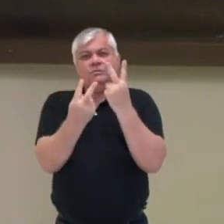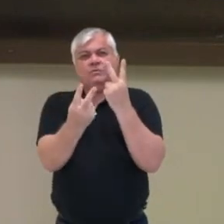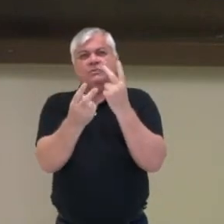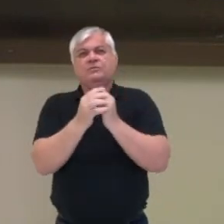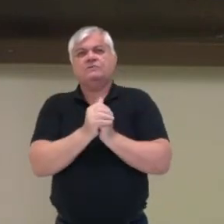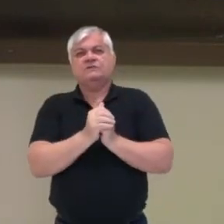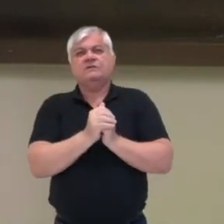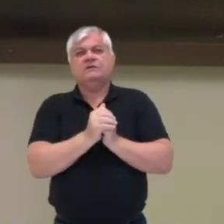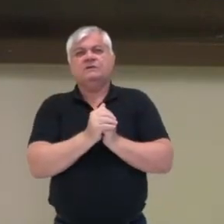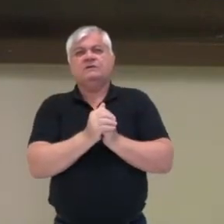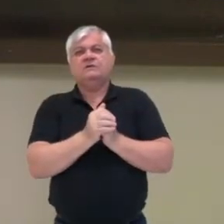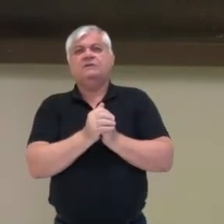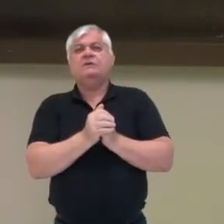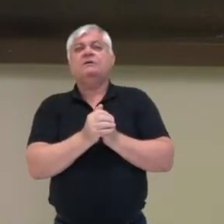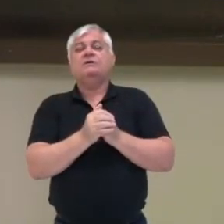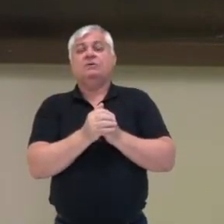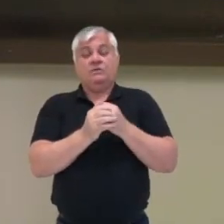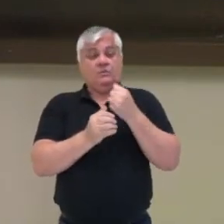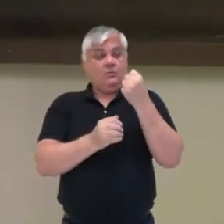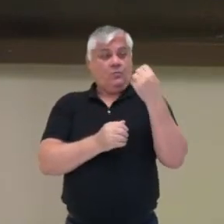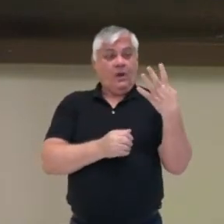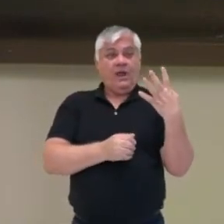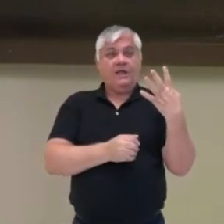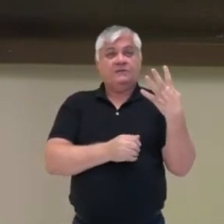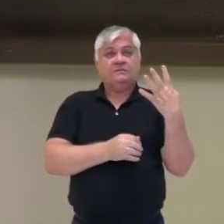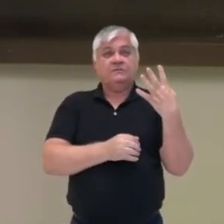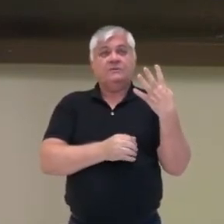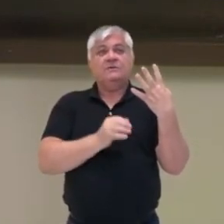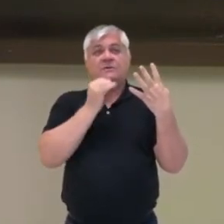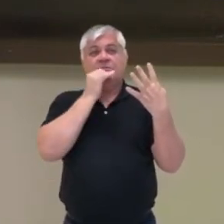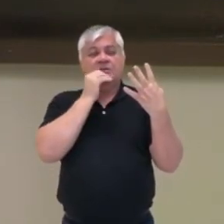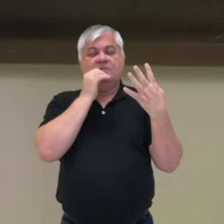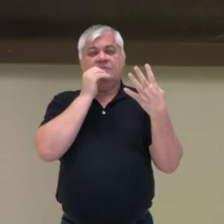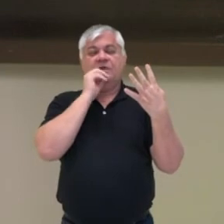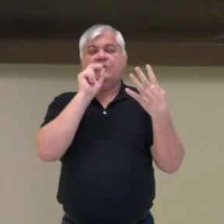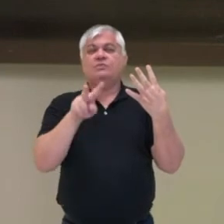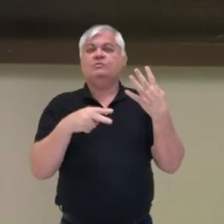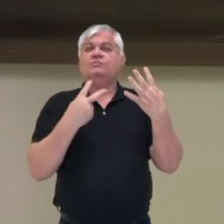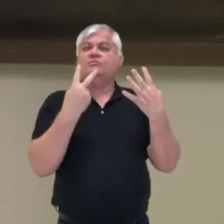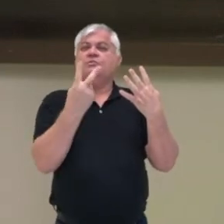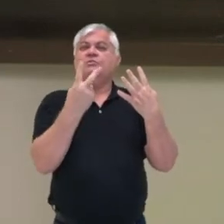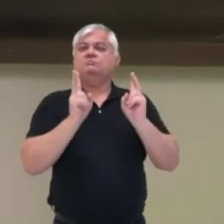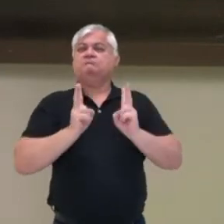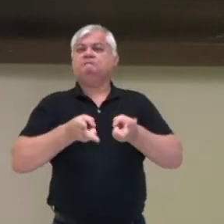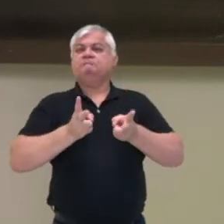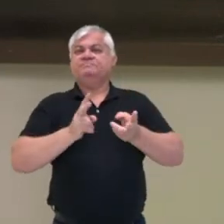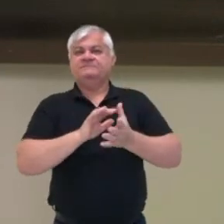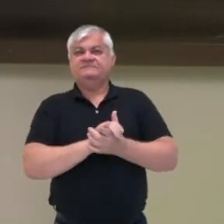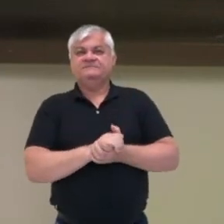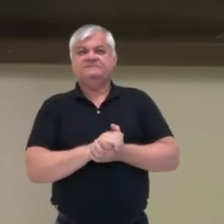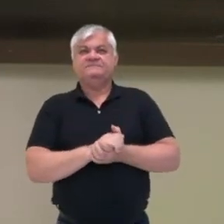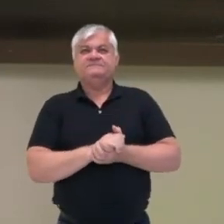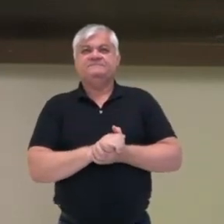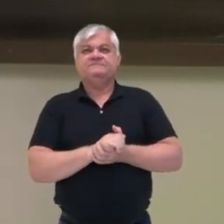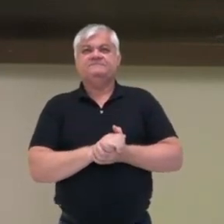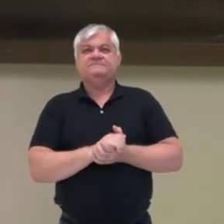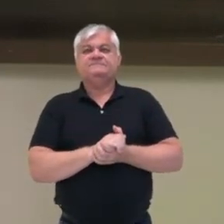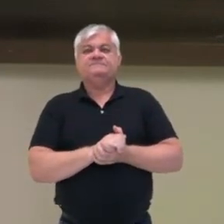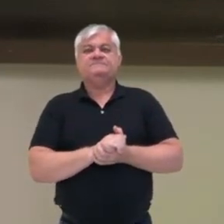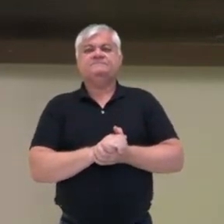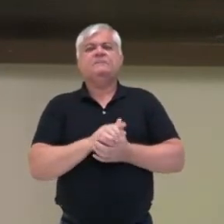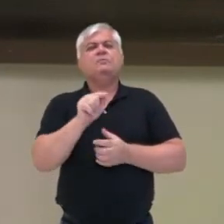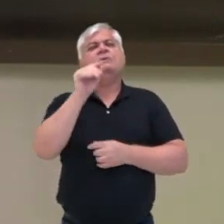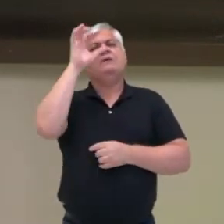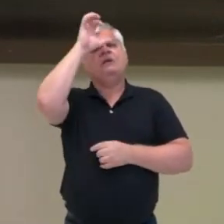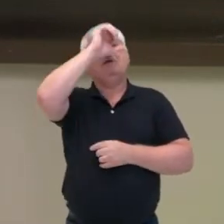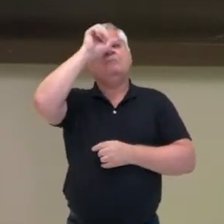2 vezes 2, 4. Esse que não tinha o mesmo expoente, permaneceu na raiz. O que